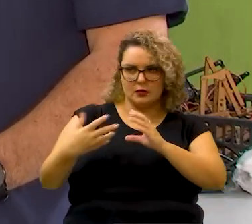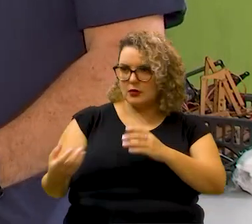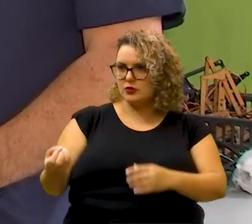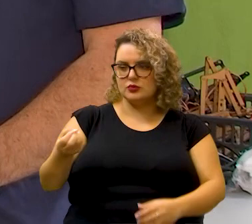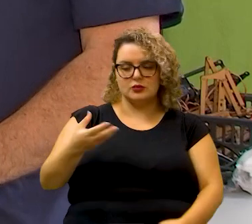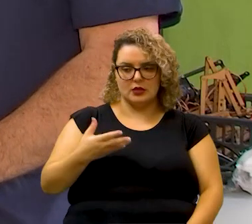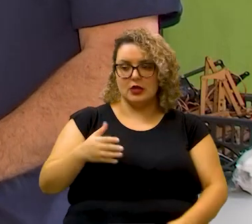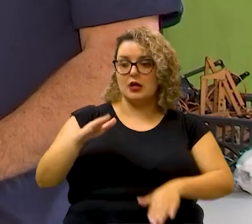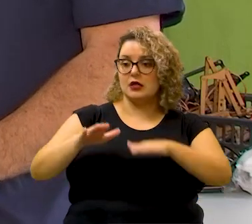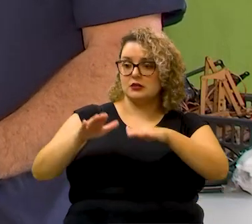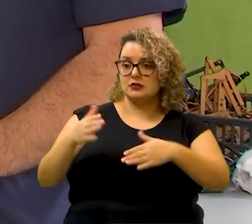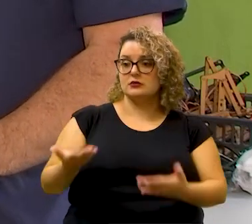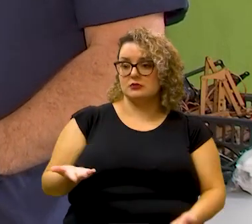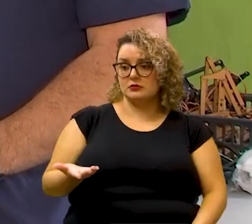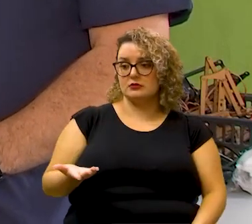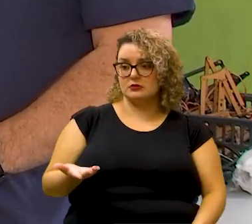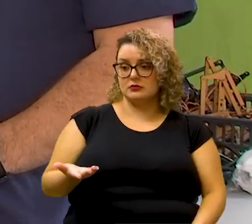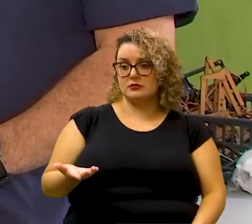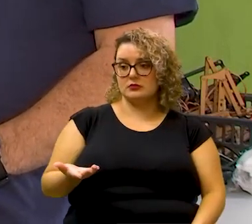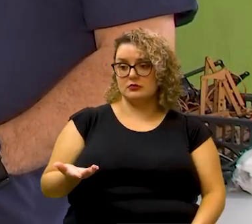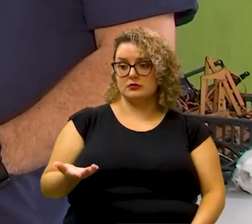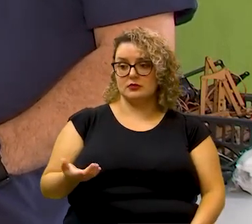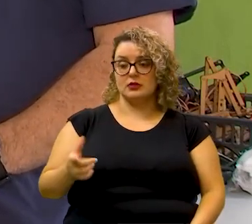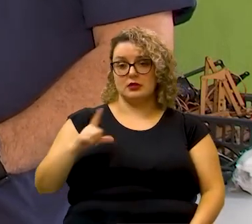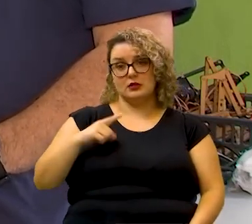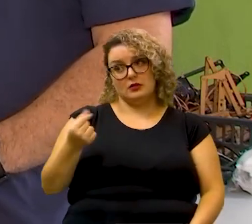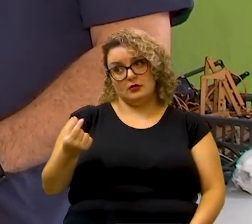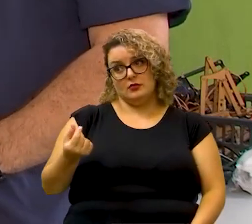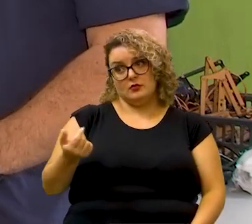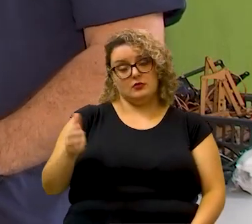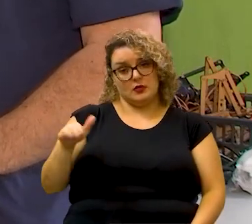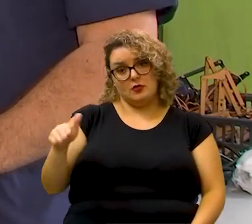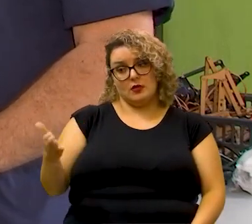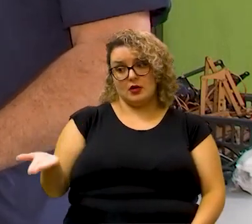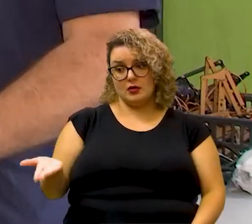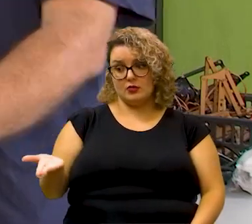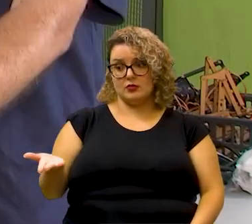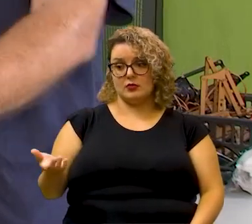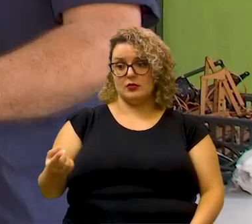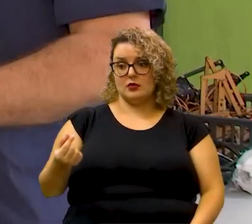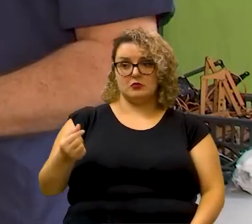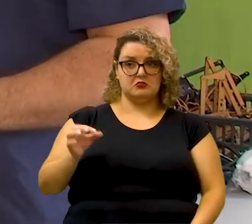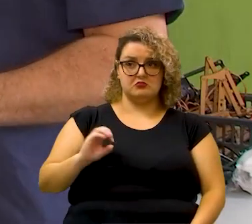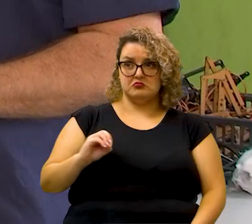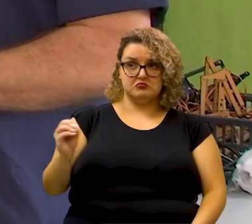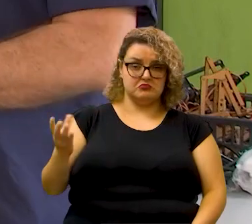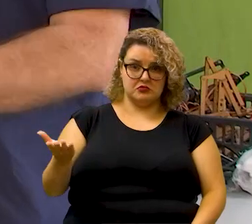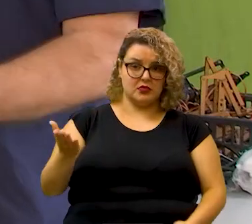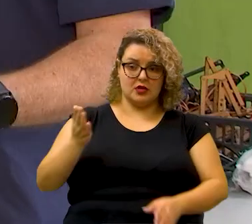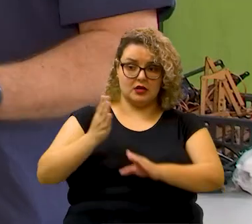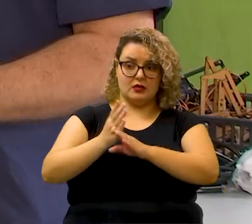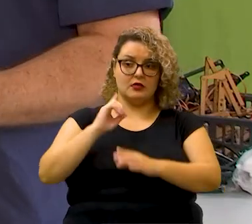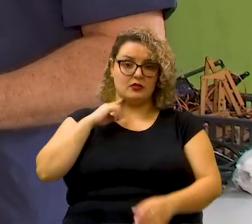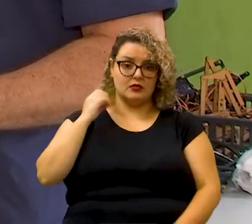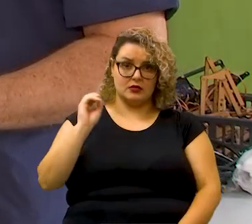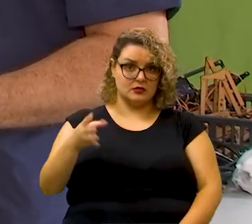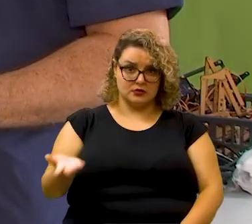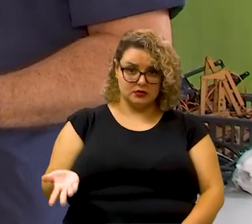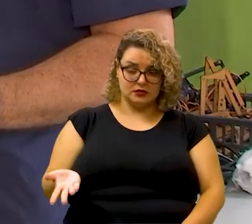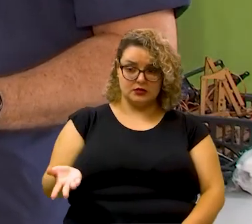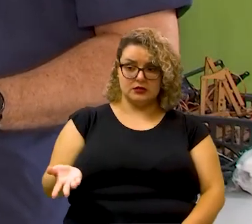mesmas características de um novo e às vezes, assim, além de você ter o ganho do custo, que aquilo lá tem um custo zero, você achou